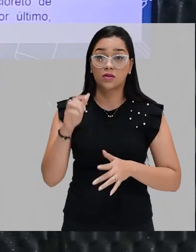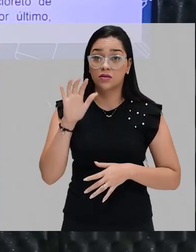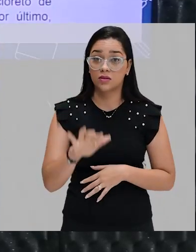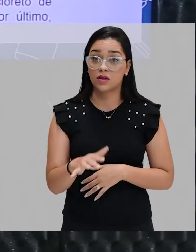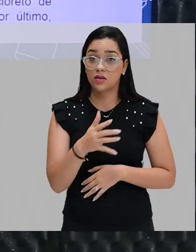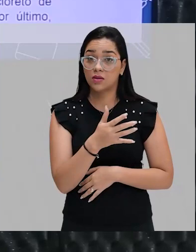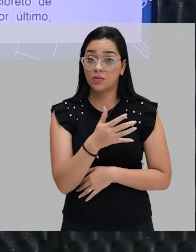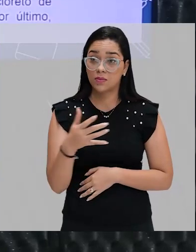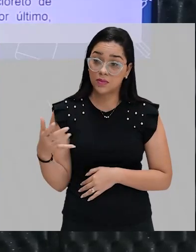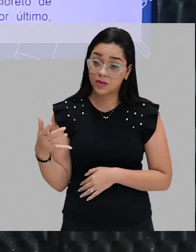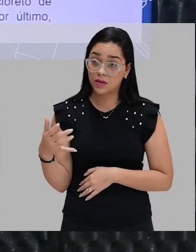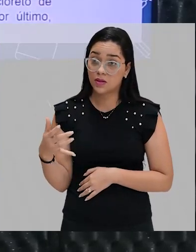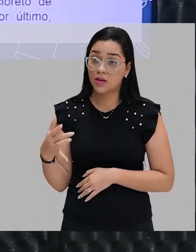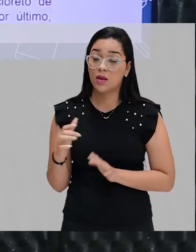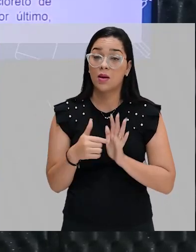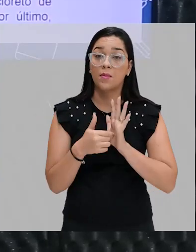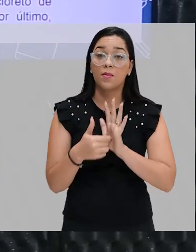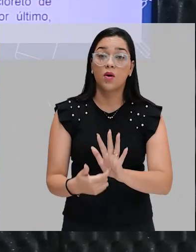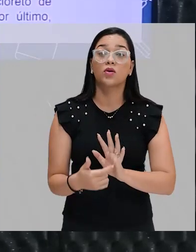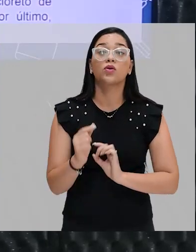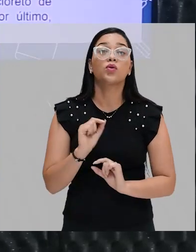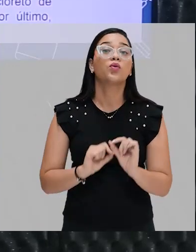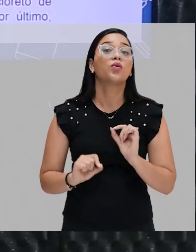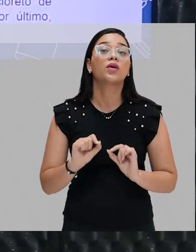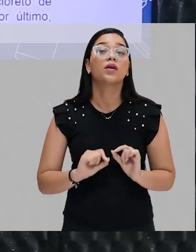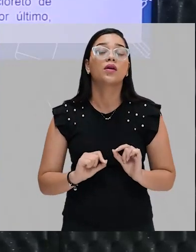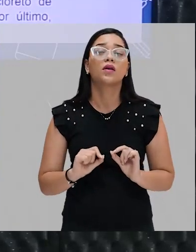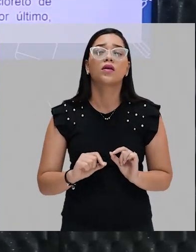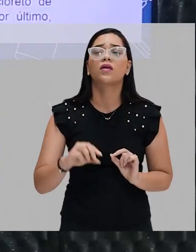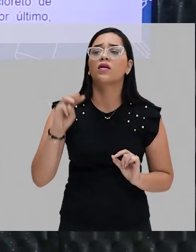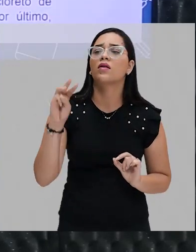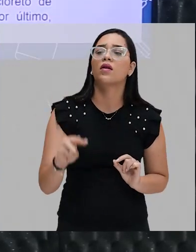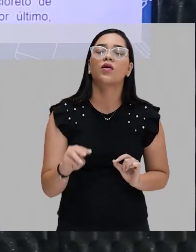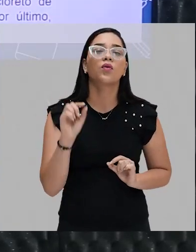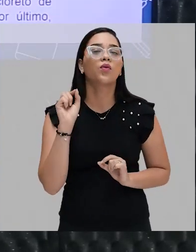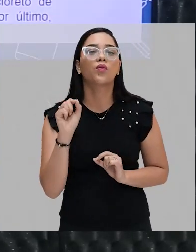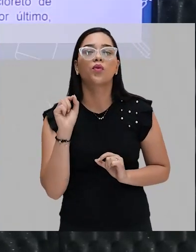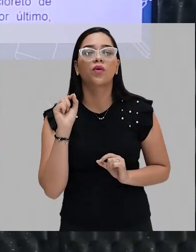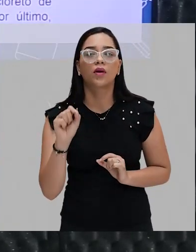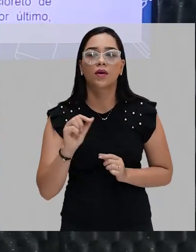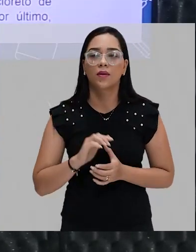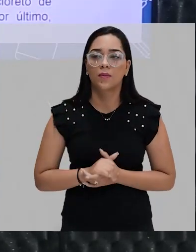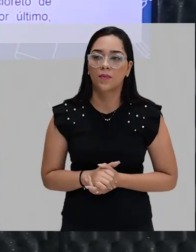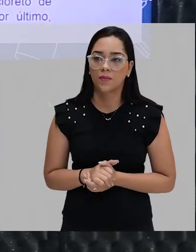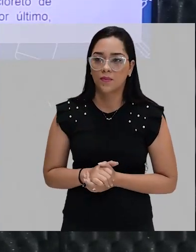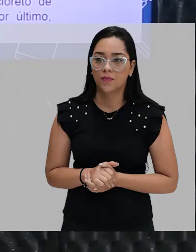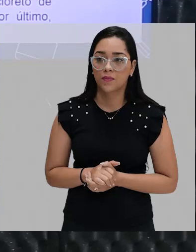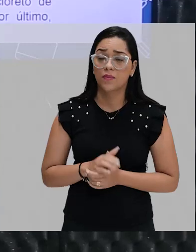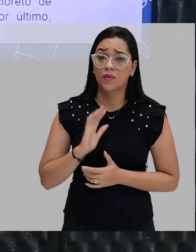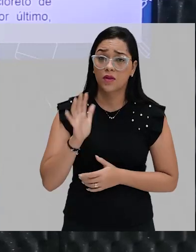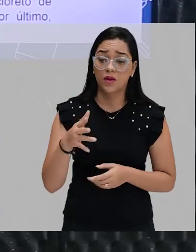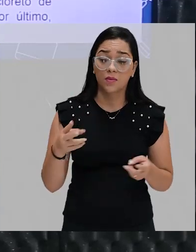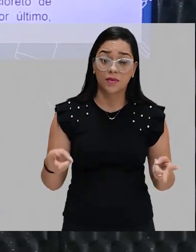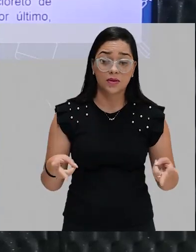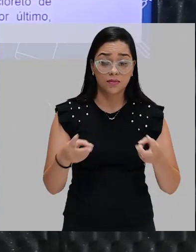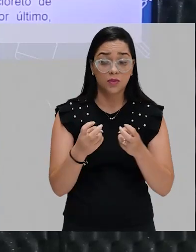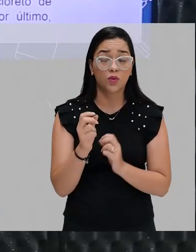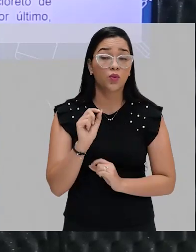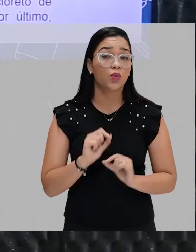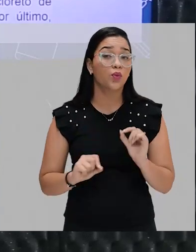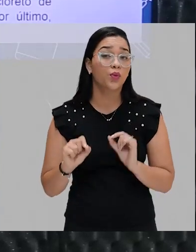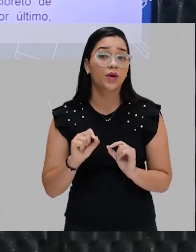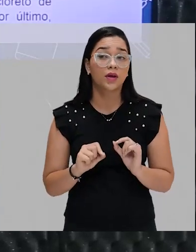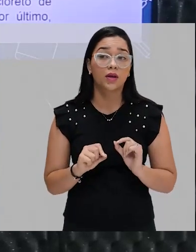tabela, a seguinte ordem de precipitação será verificada. Você já observou, atentou que